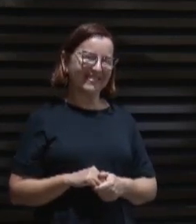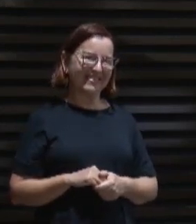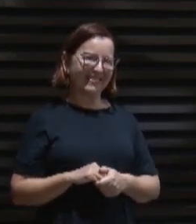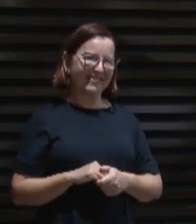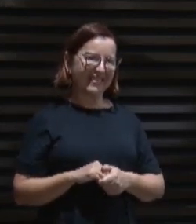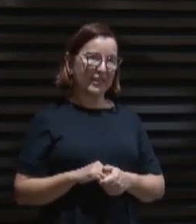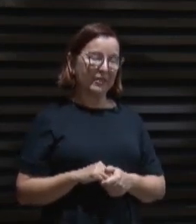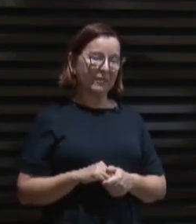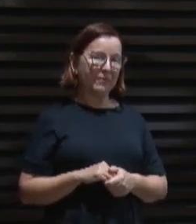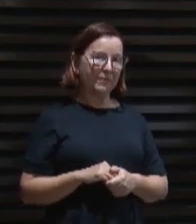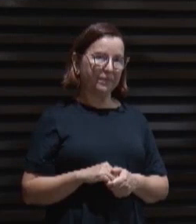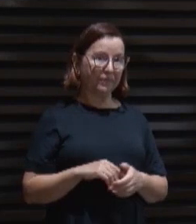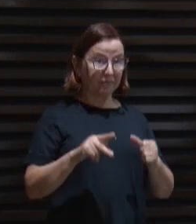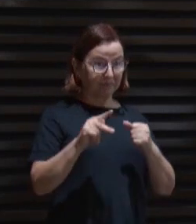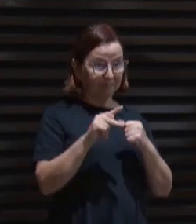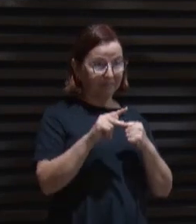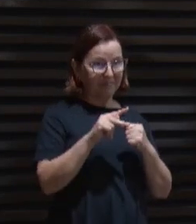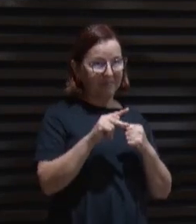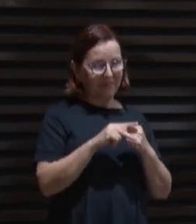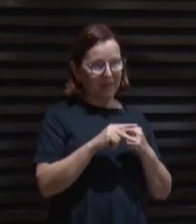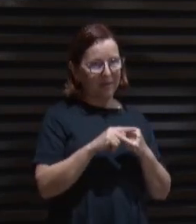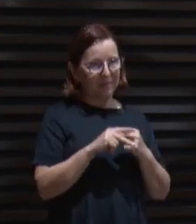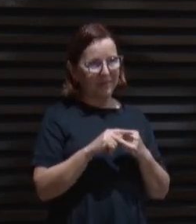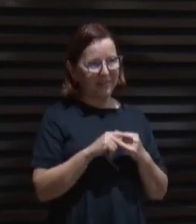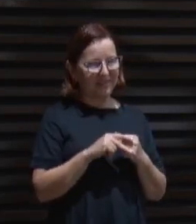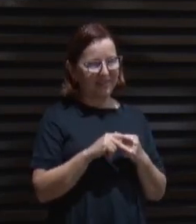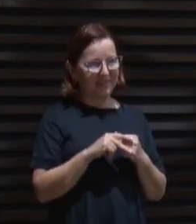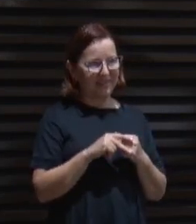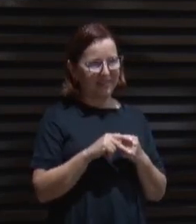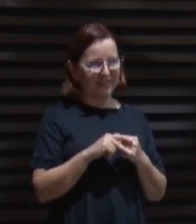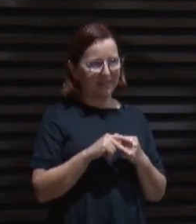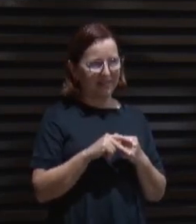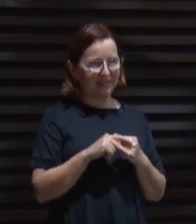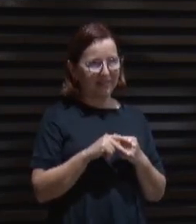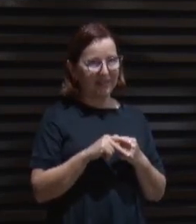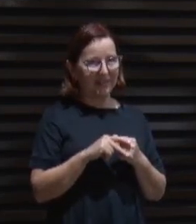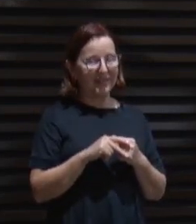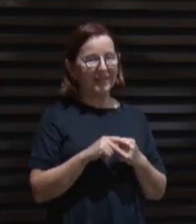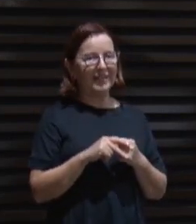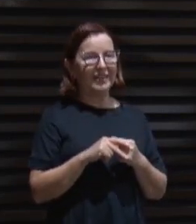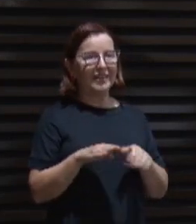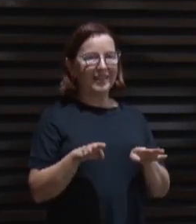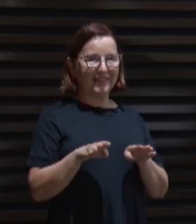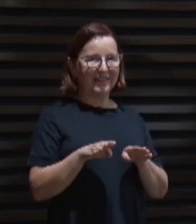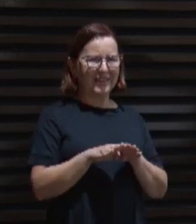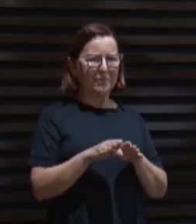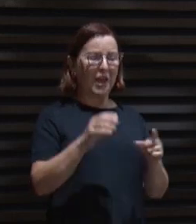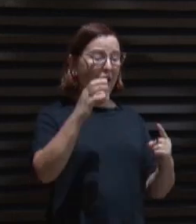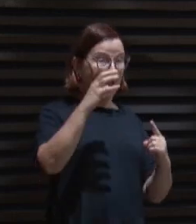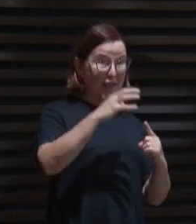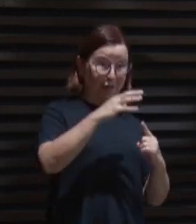autossuficiente. E ele ainda tinha essa qualidade, ele convencia os outros, olha só, e todos acharam